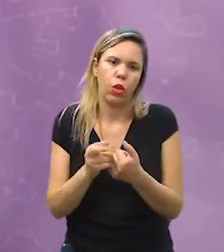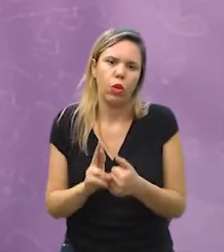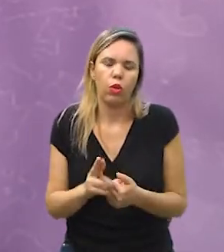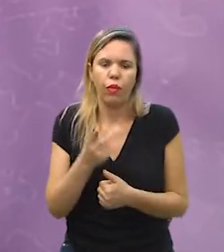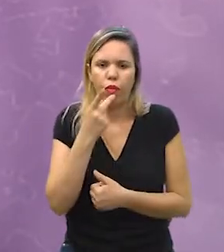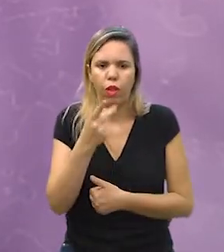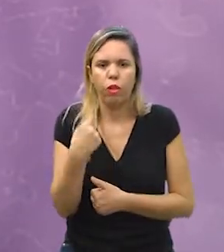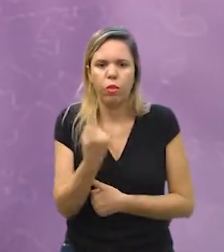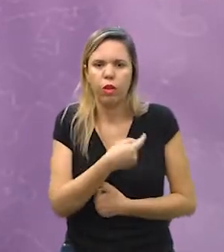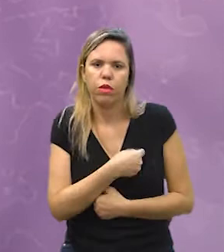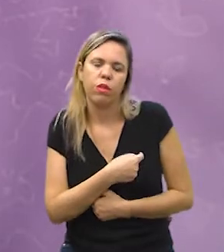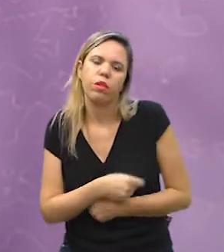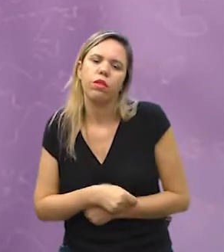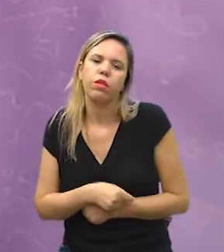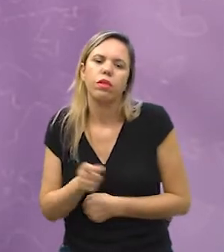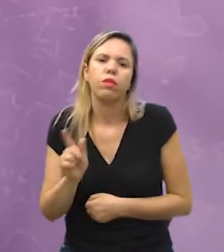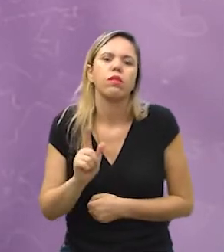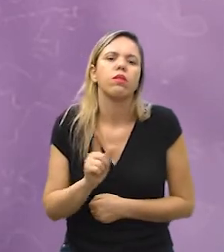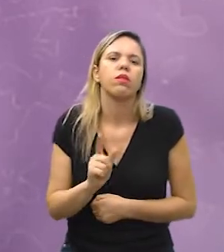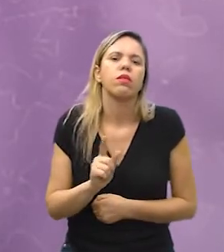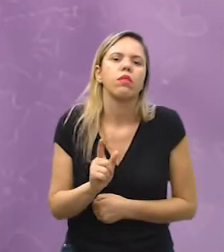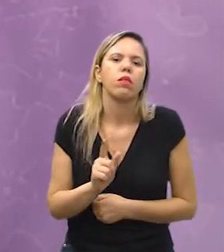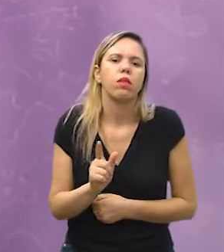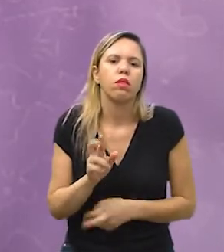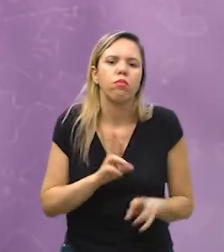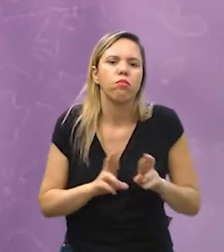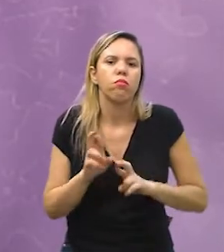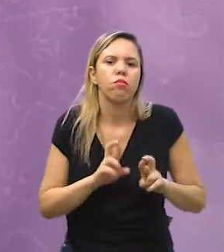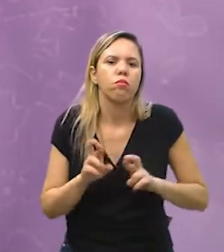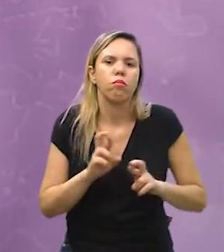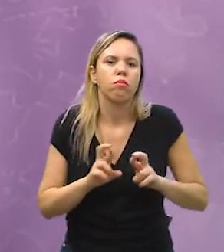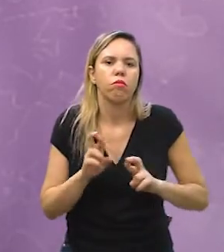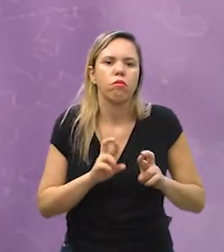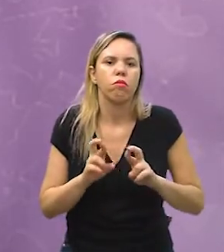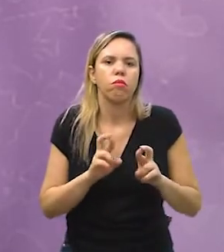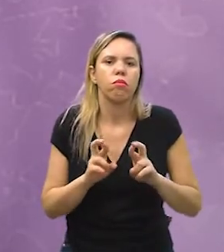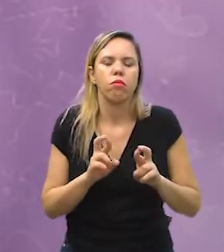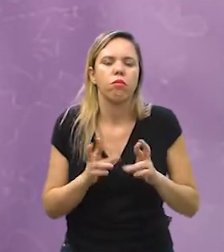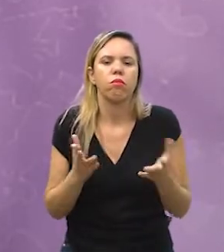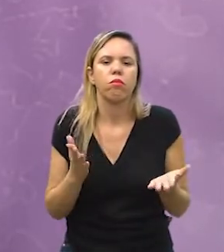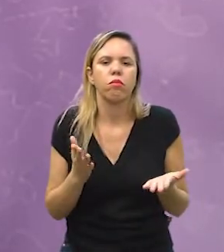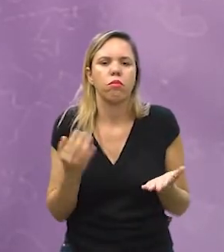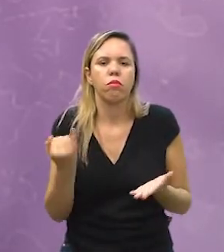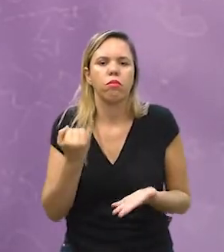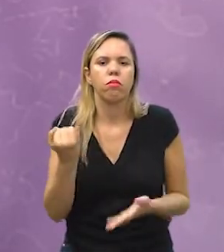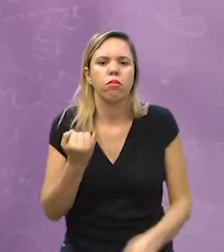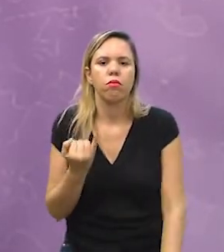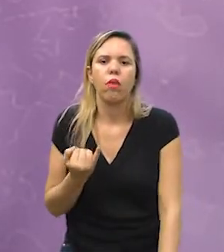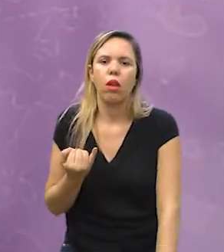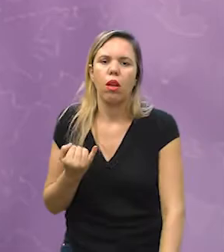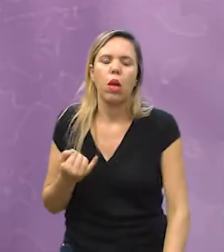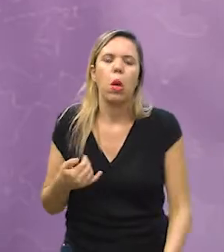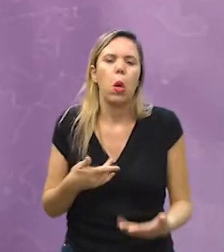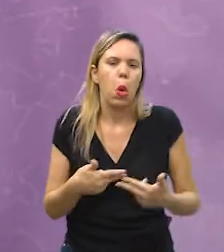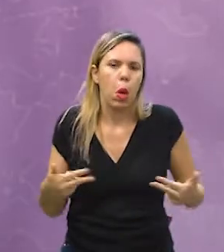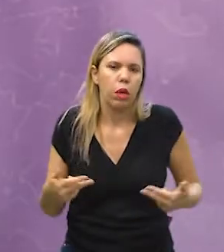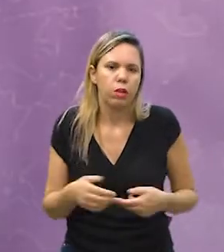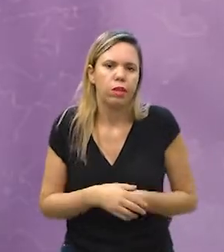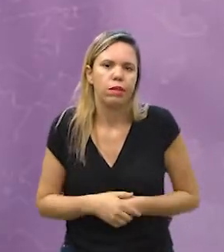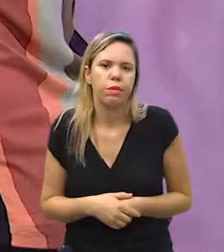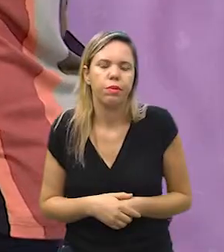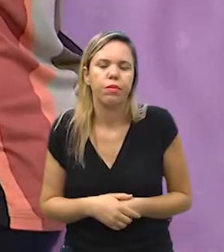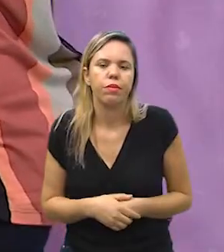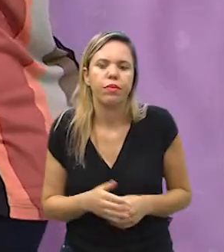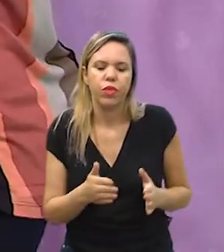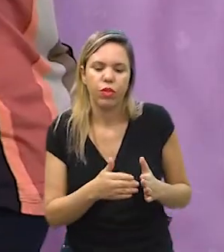está falando para gente. E é claro, fazer essa verificação de exames, check-up, é muito importante em qualquer fase da vida.